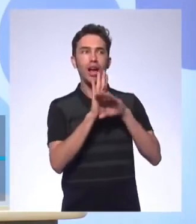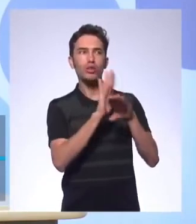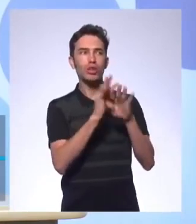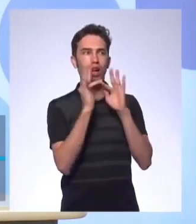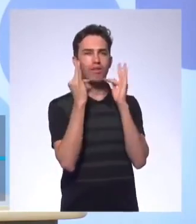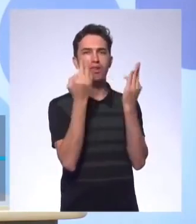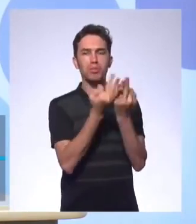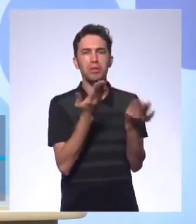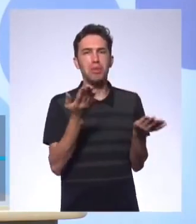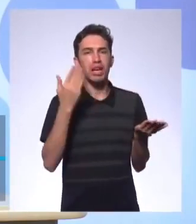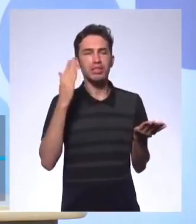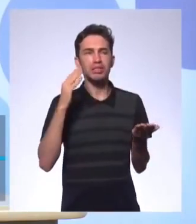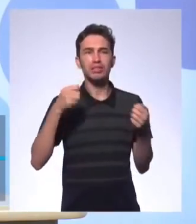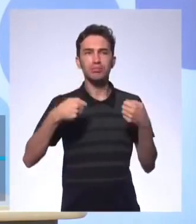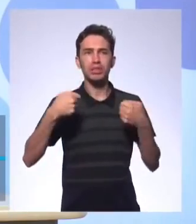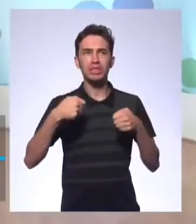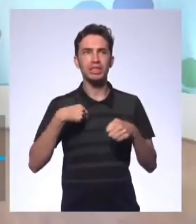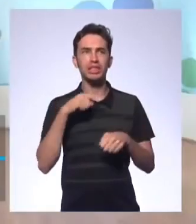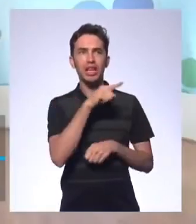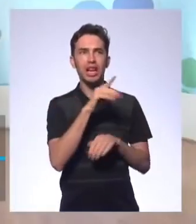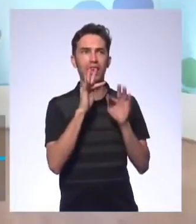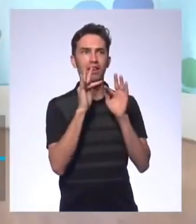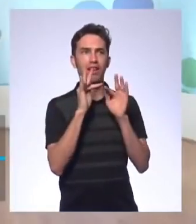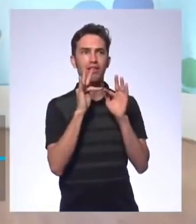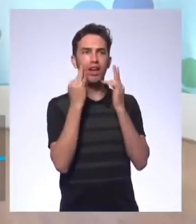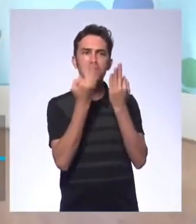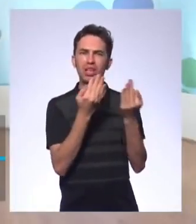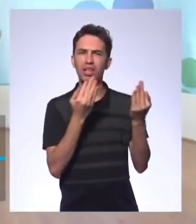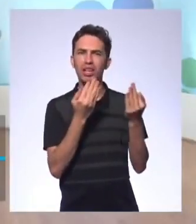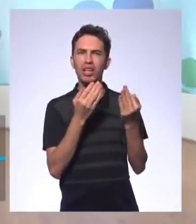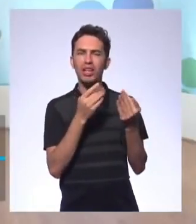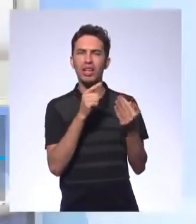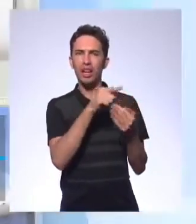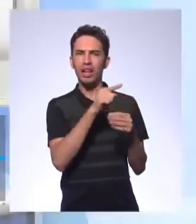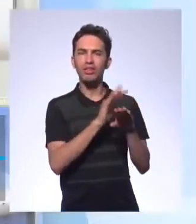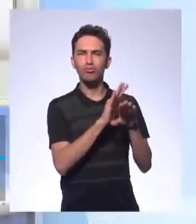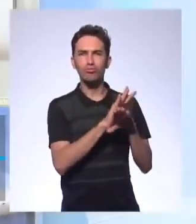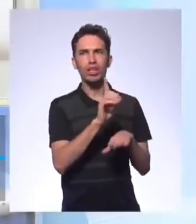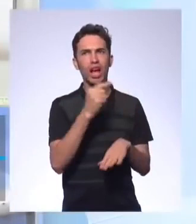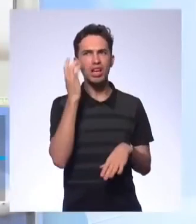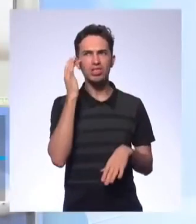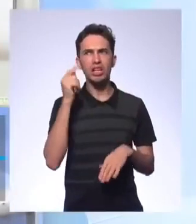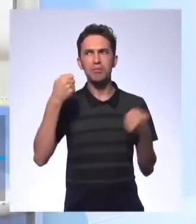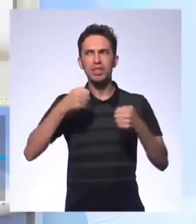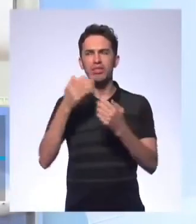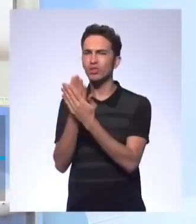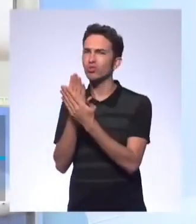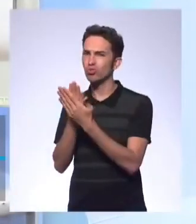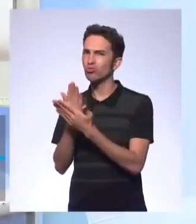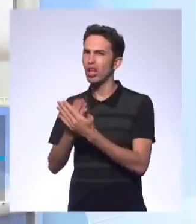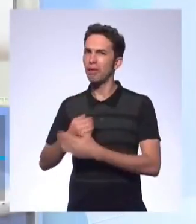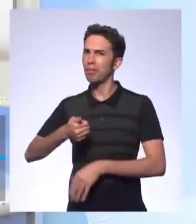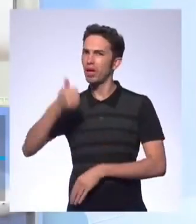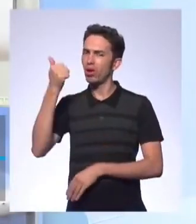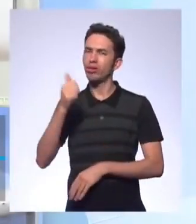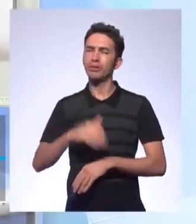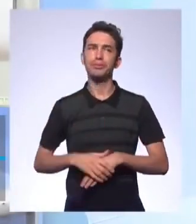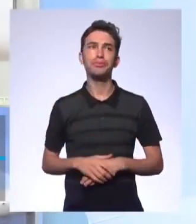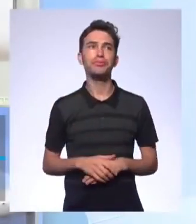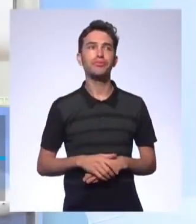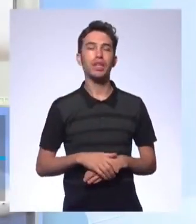estar estudando ao invés disso. Muito bem. Olha só, alguns alunos aqui também responderam. Deixa eu ver. A